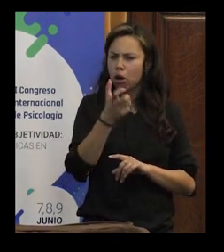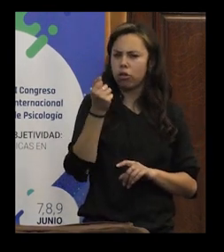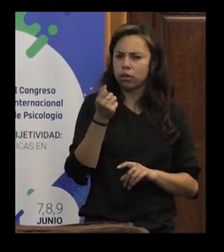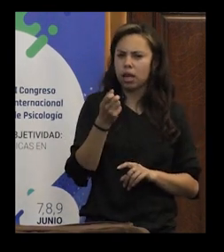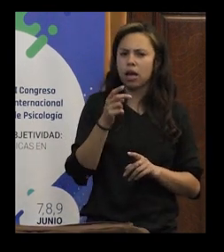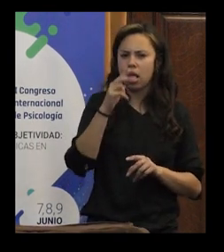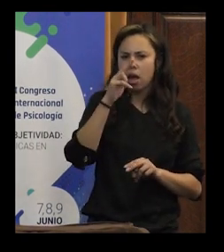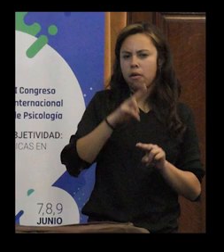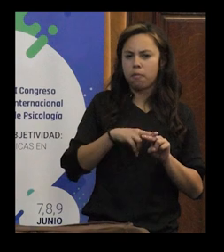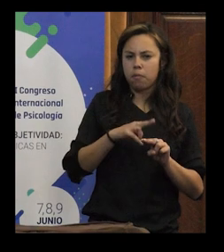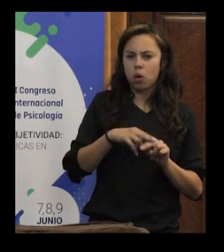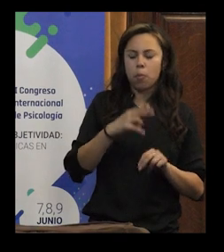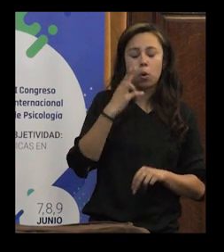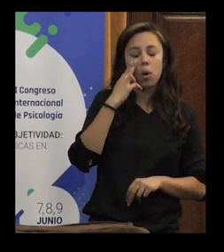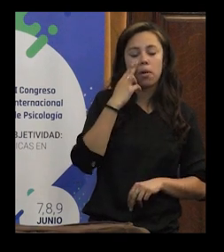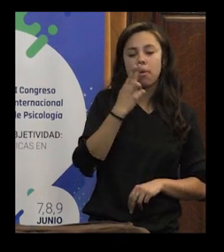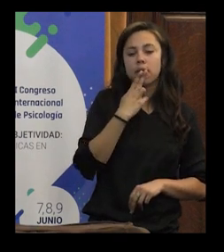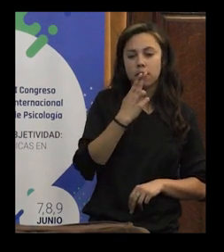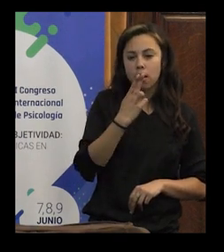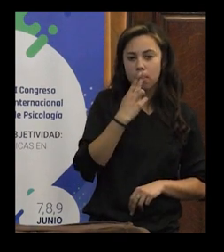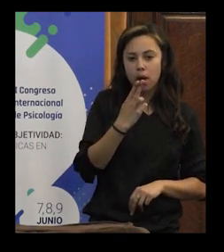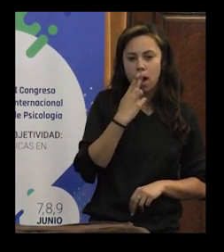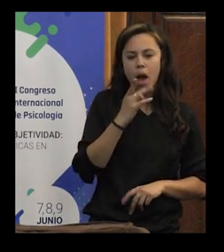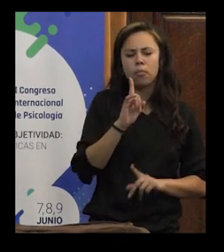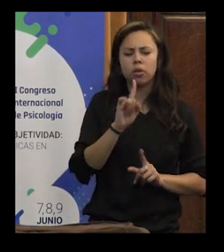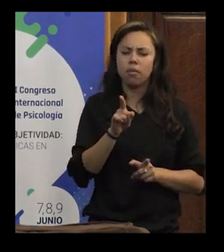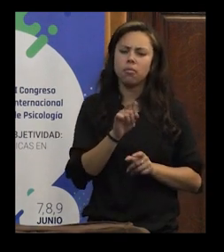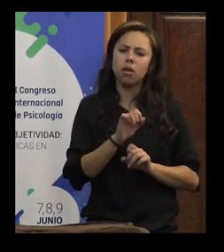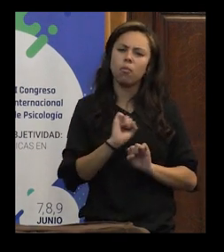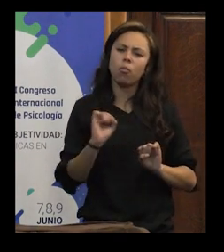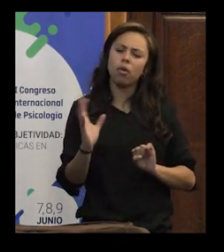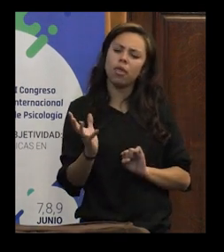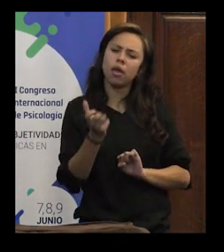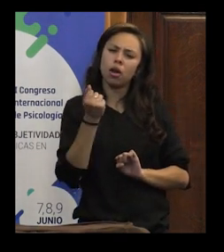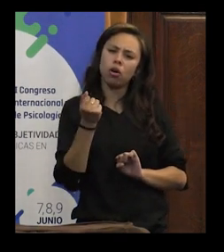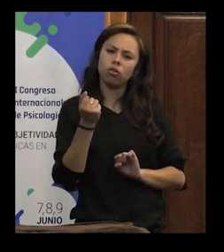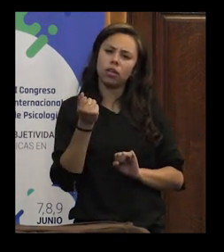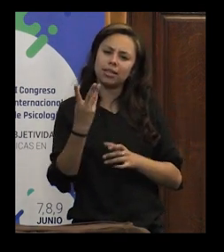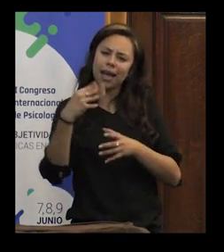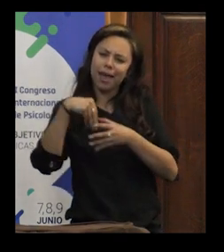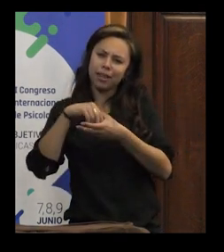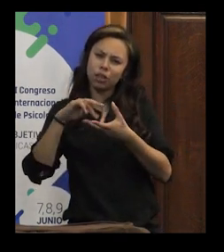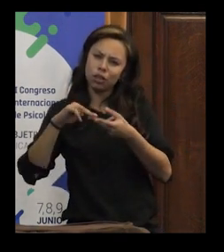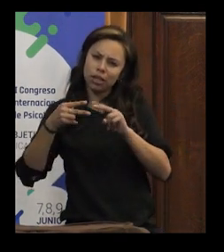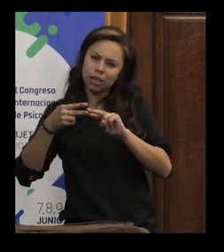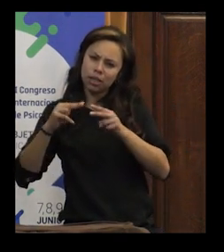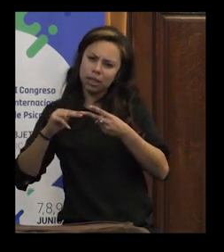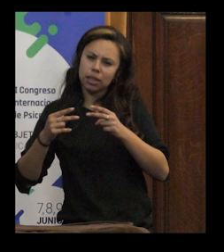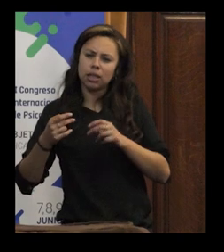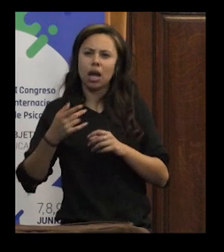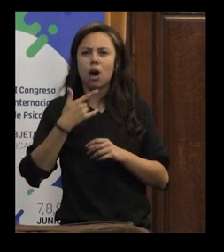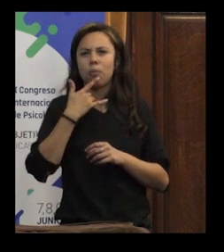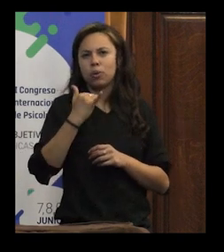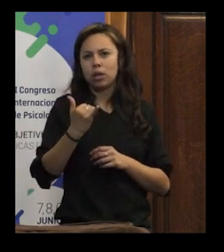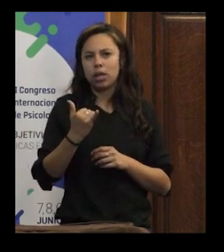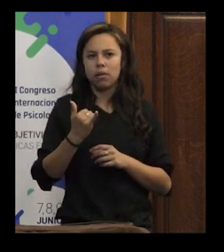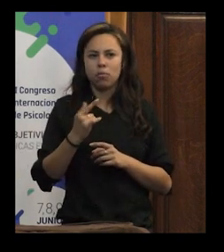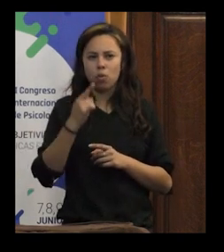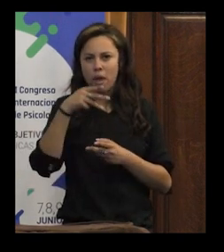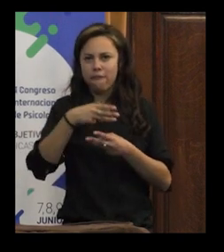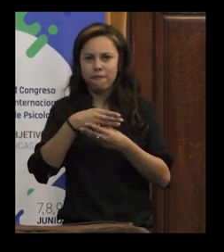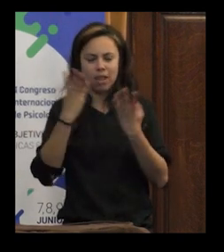pode detectar-se como suscetibilidade genética a afecções